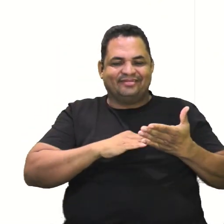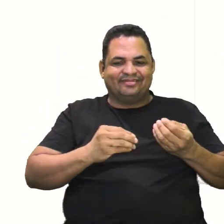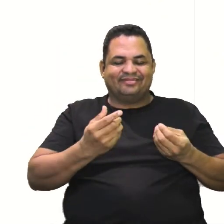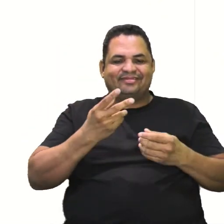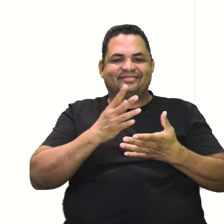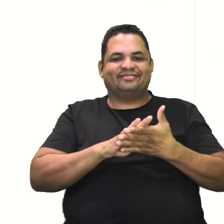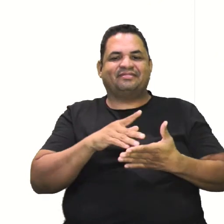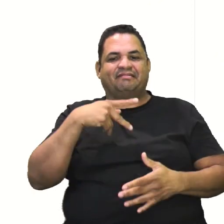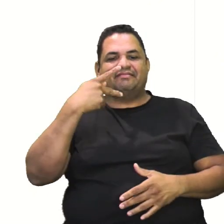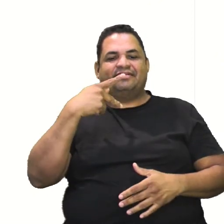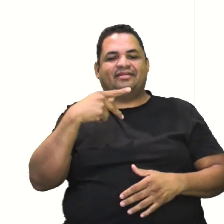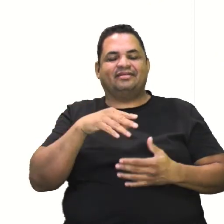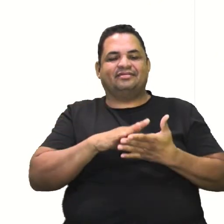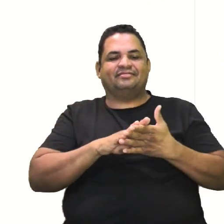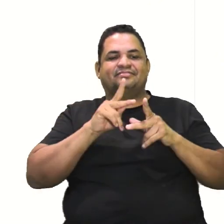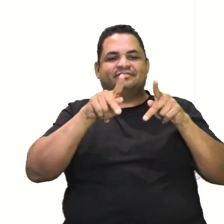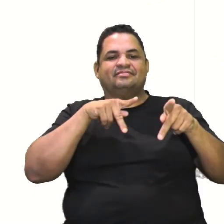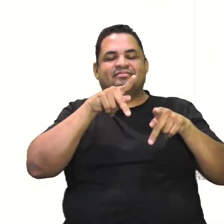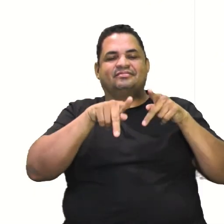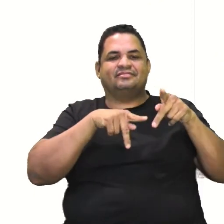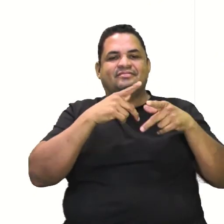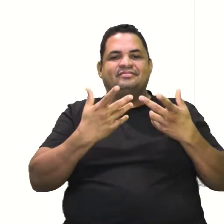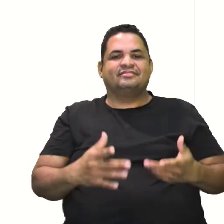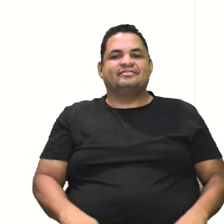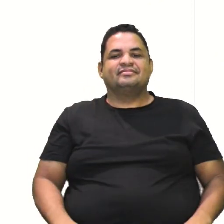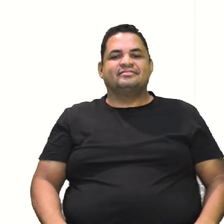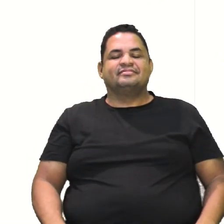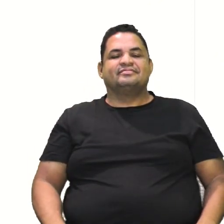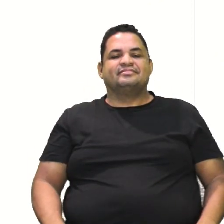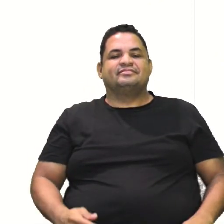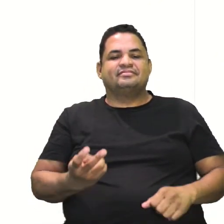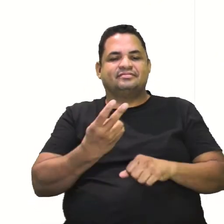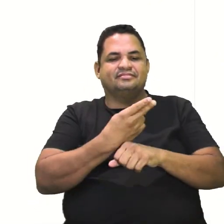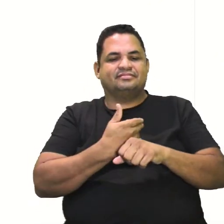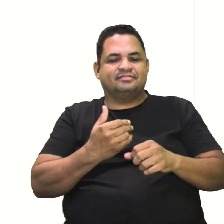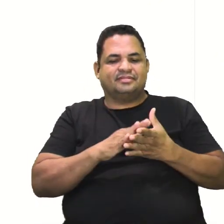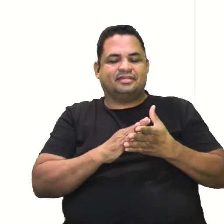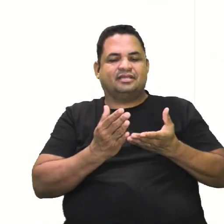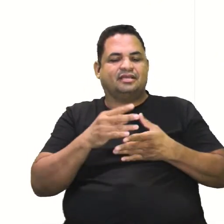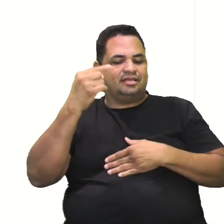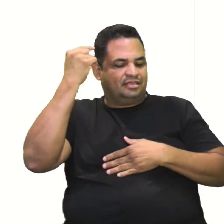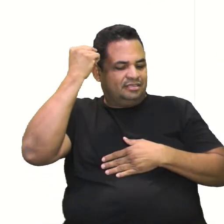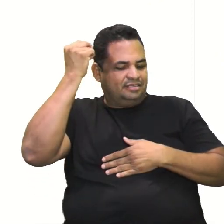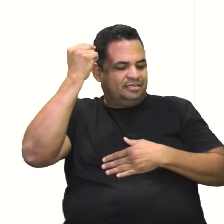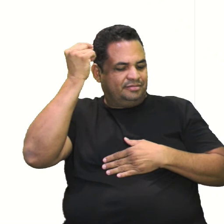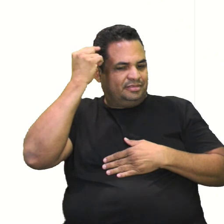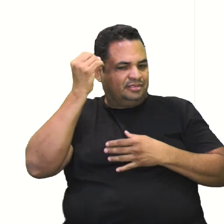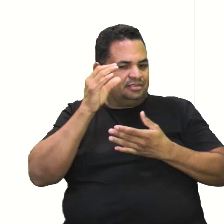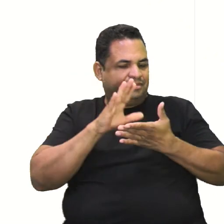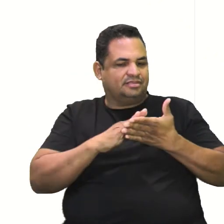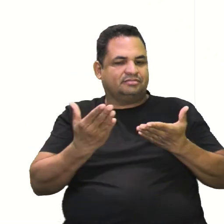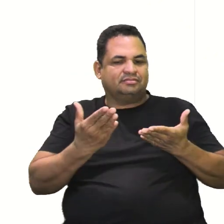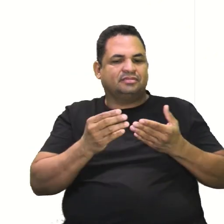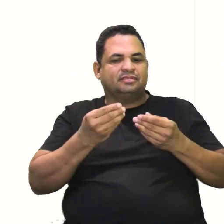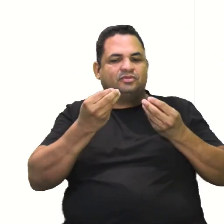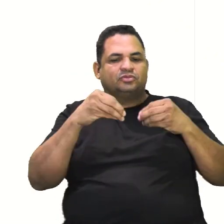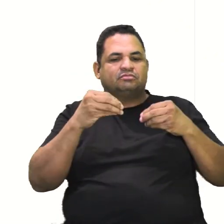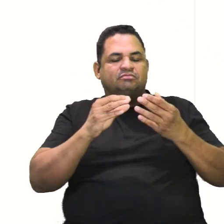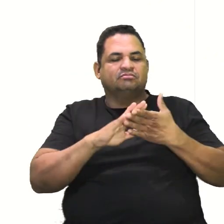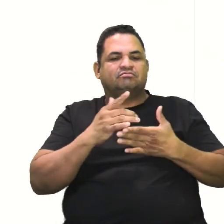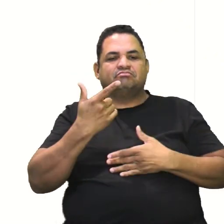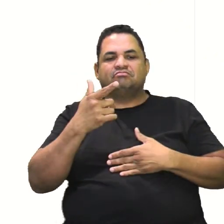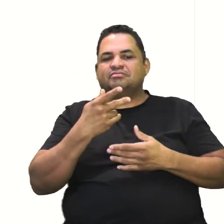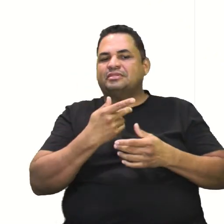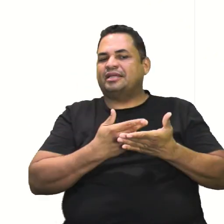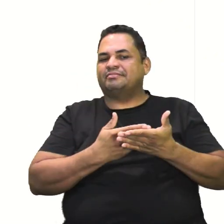já, né? Ditado popular. Qual é o ditado popular? Procurar cabelo em ovo. Ou seja, não tem problema nenhum,